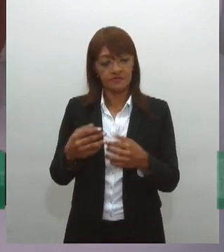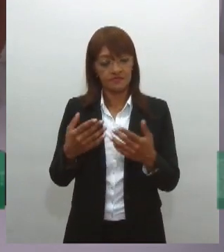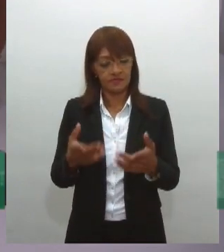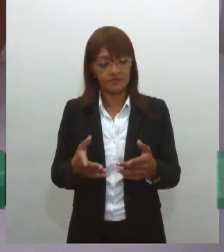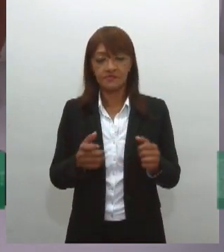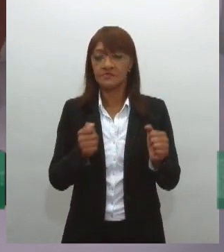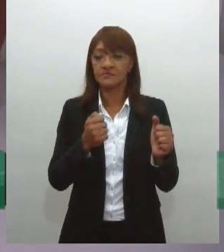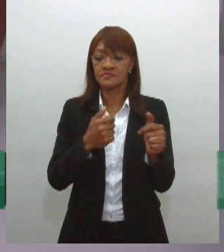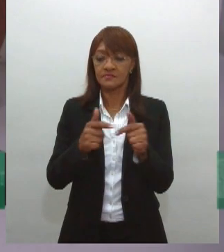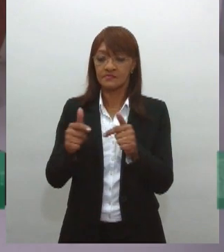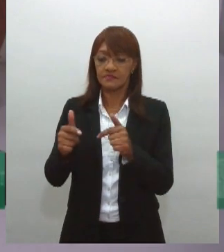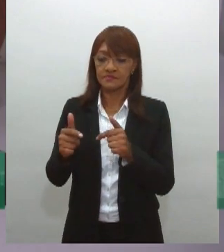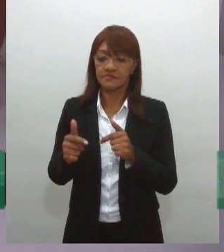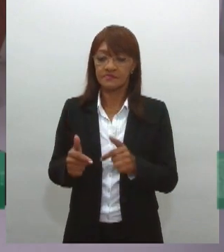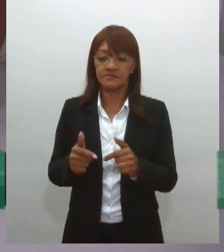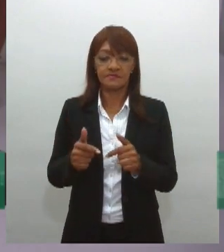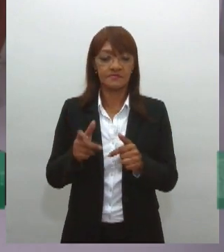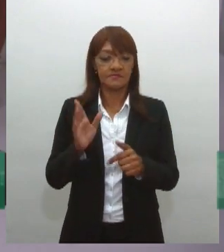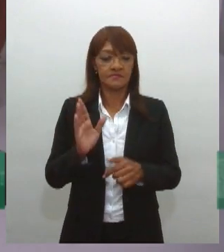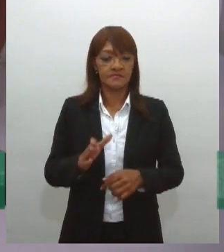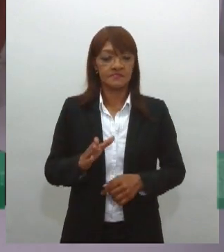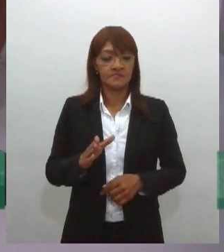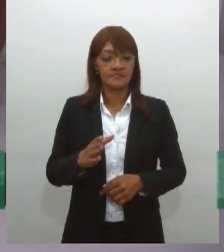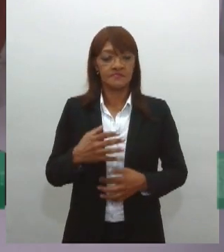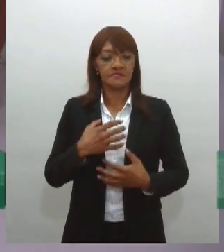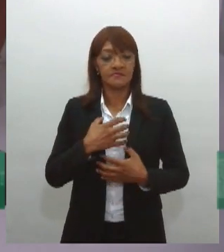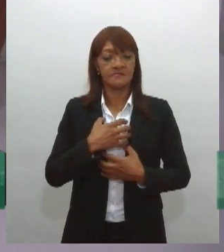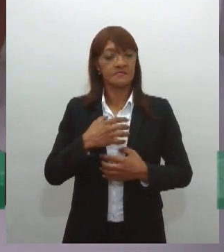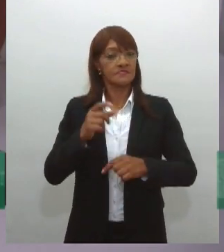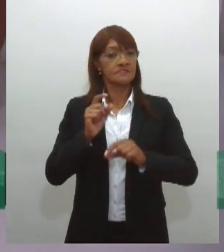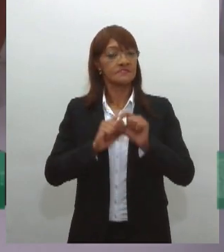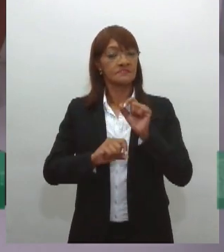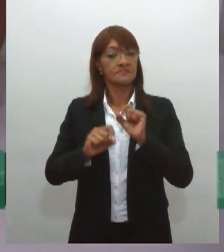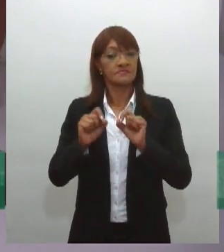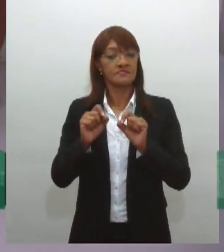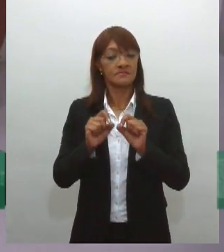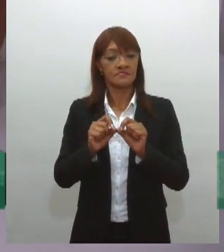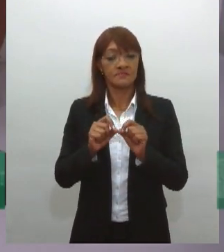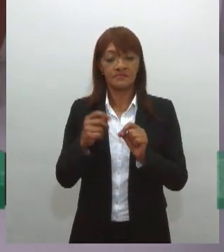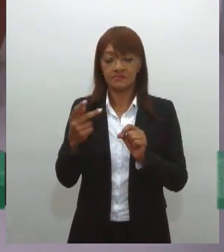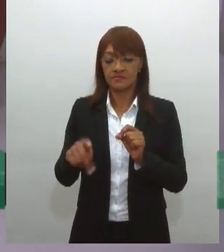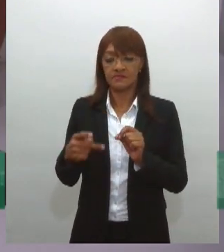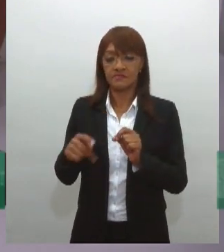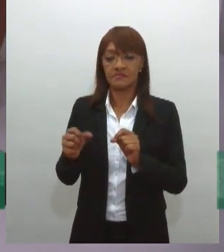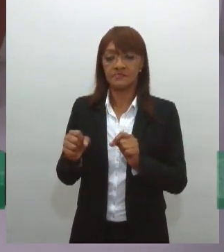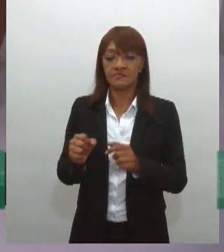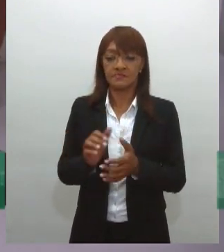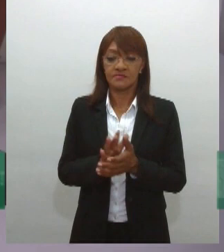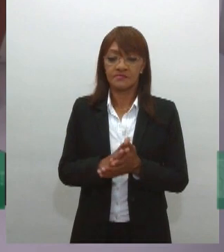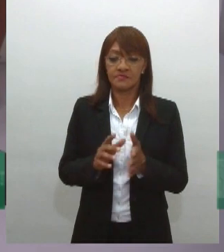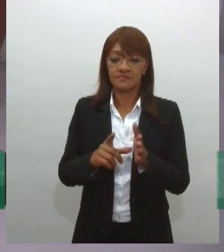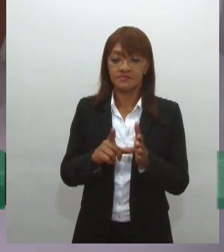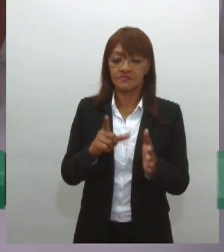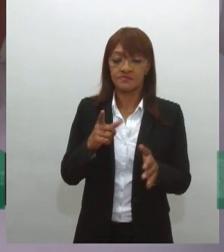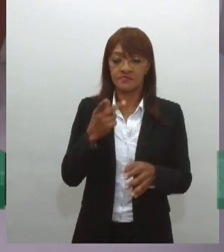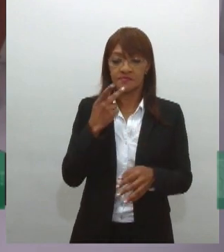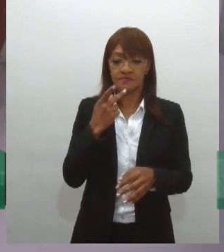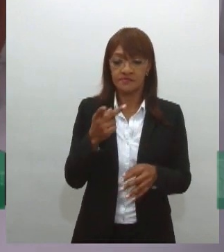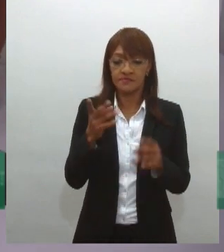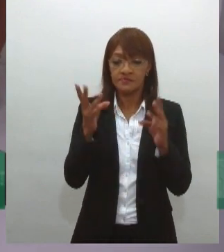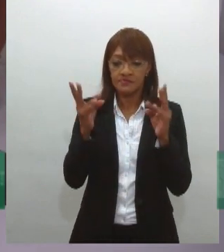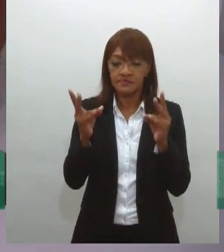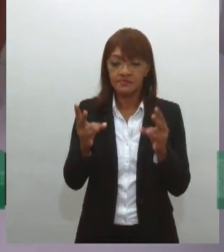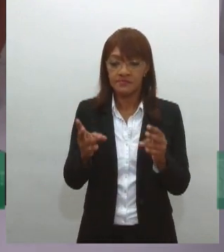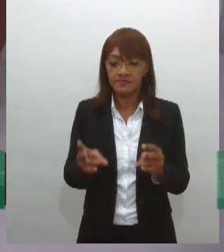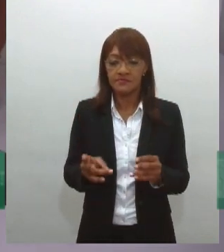um grande respiro, digamos assim, para a cultura sergipana. Antes da gente voltar a falar com mais detalhes, né, sobre o